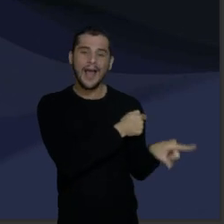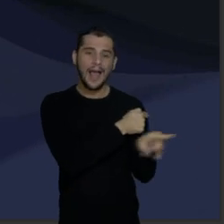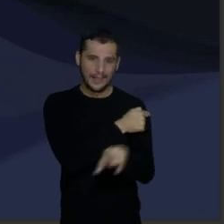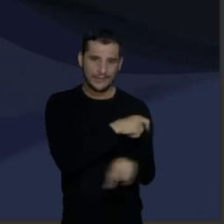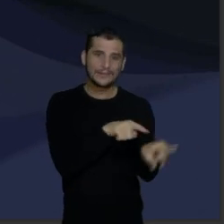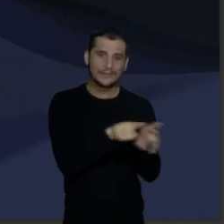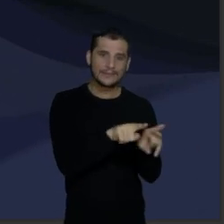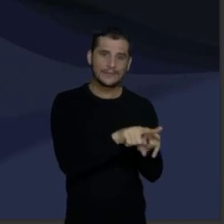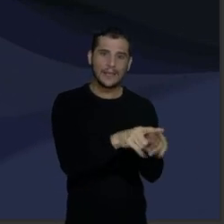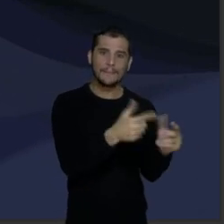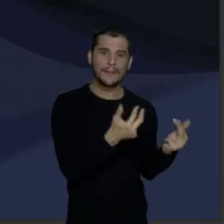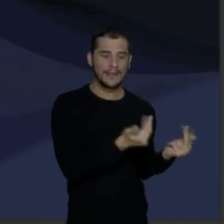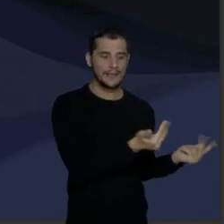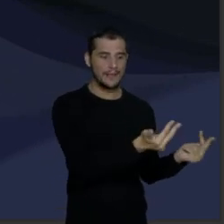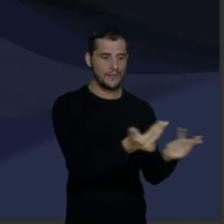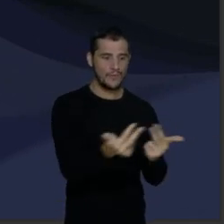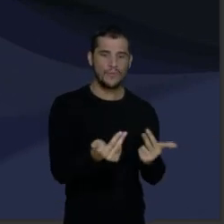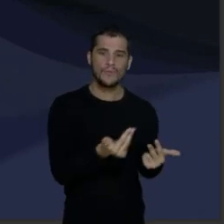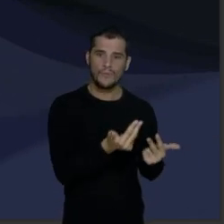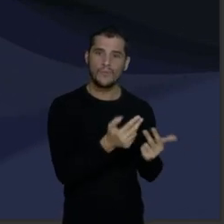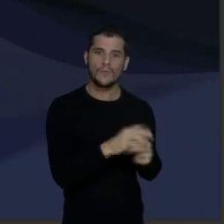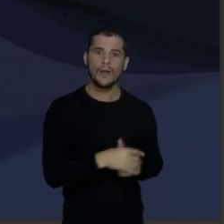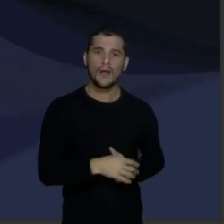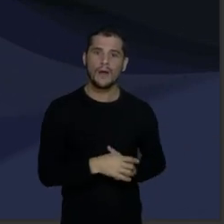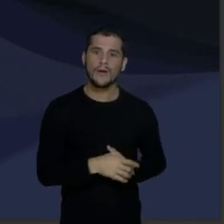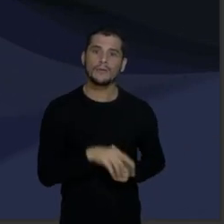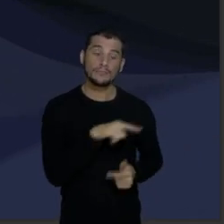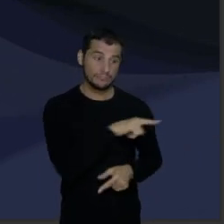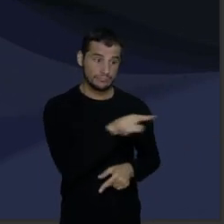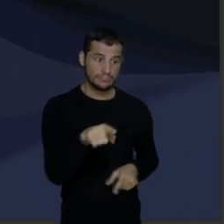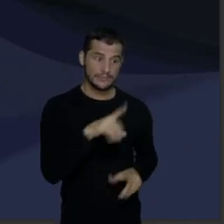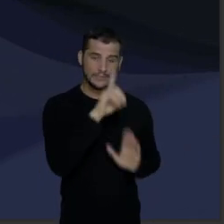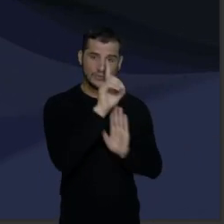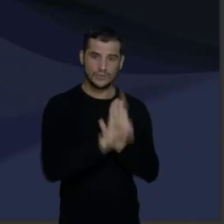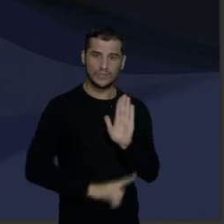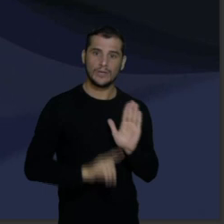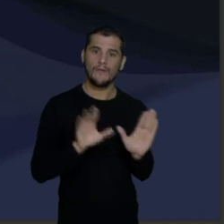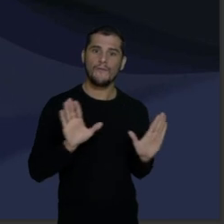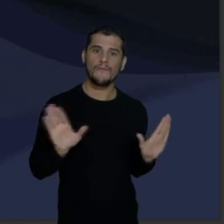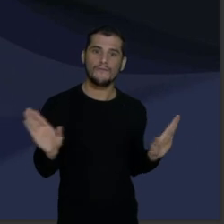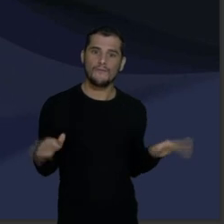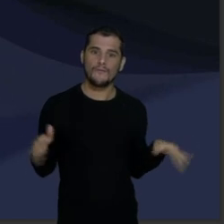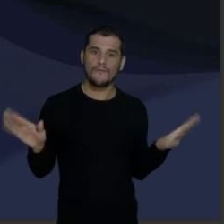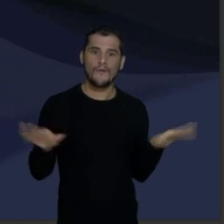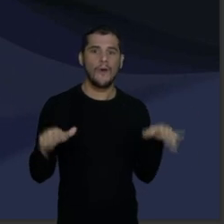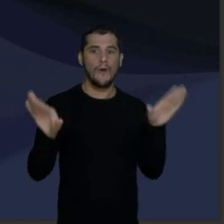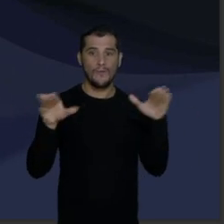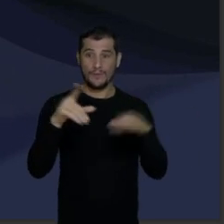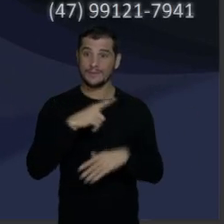são iguais no direito de voar